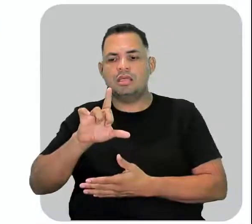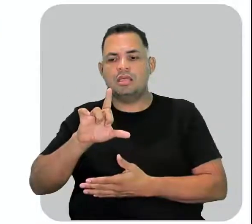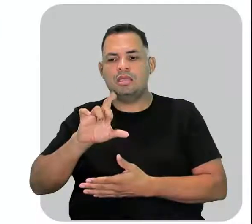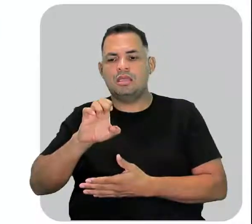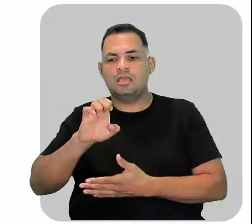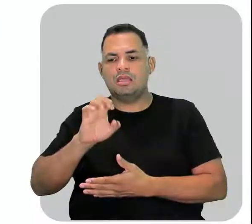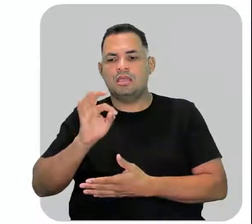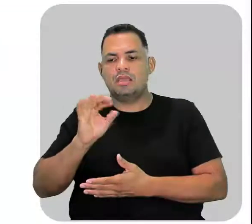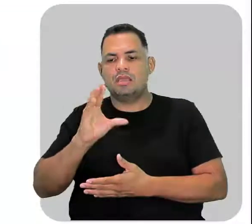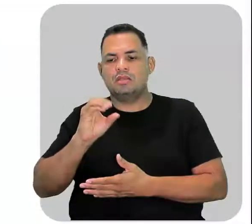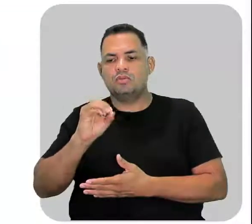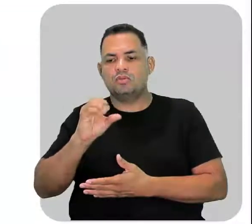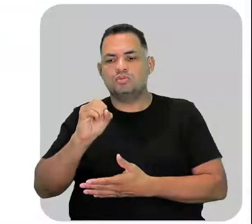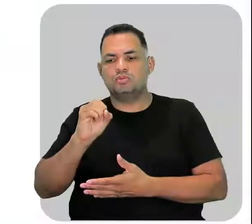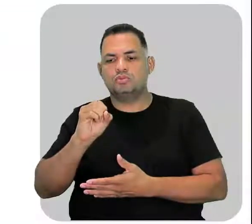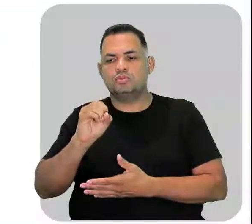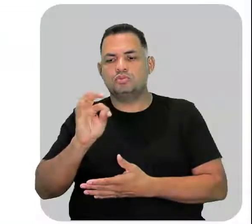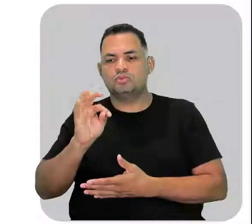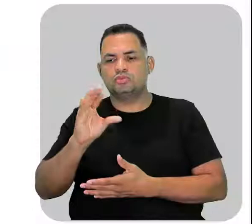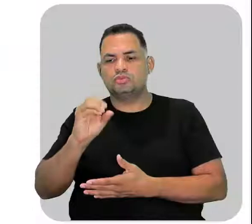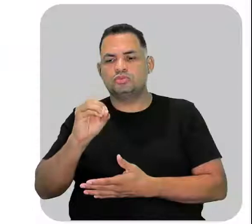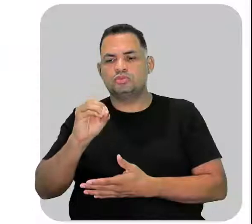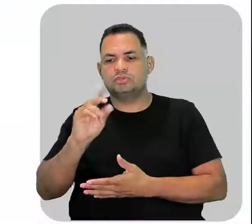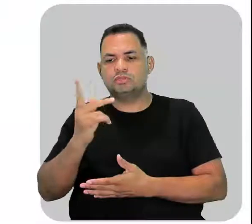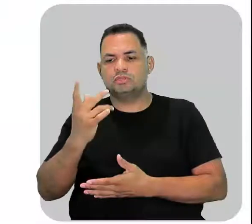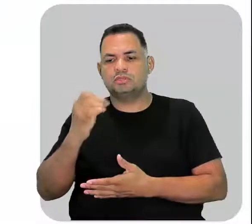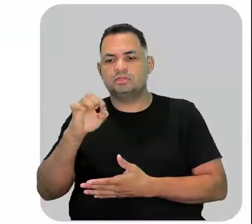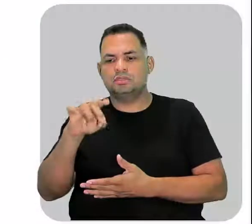Quando você tiver lá HCl,